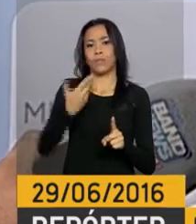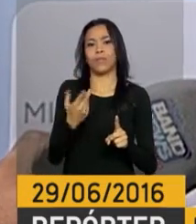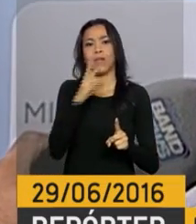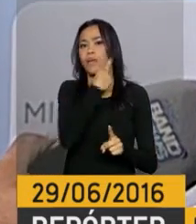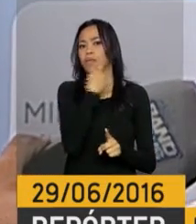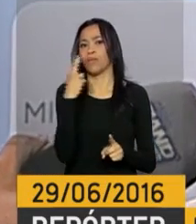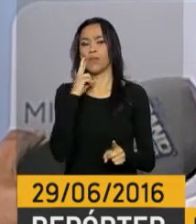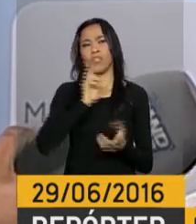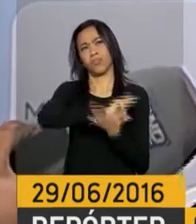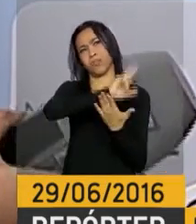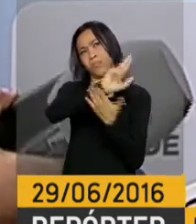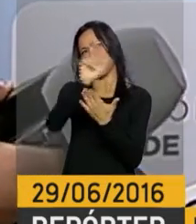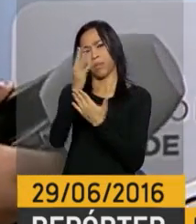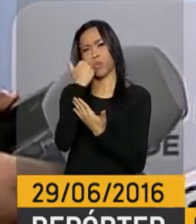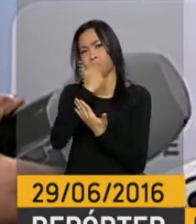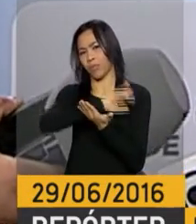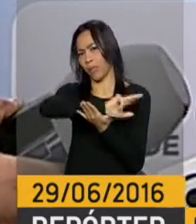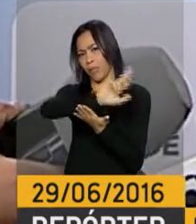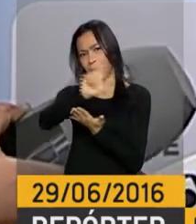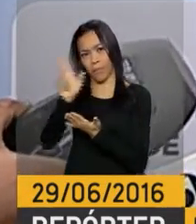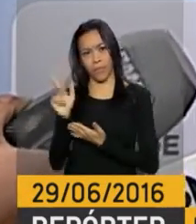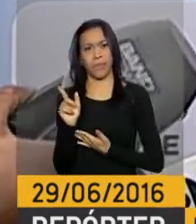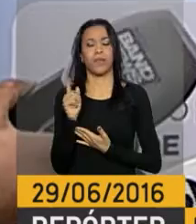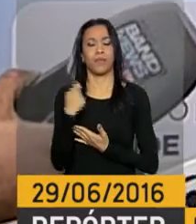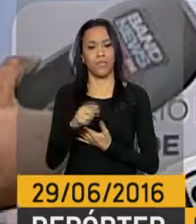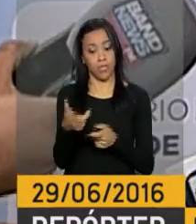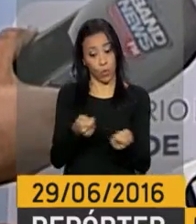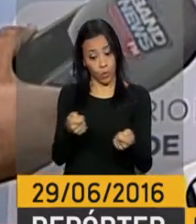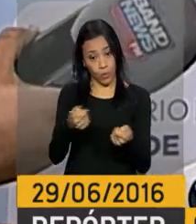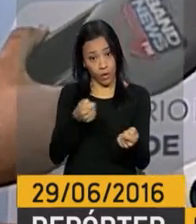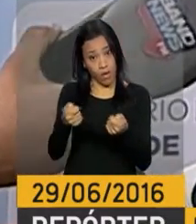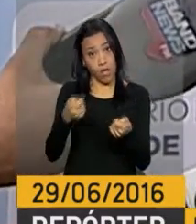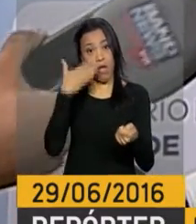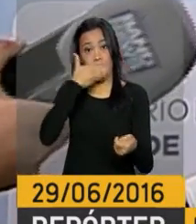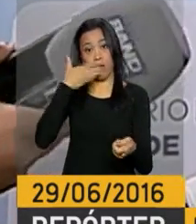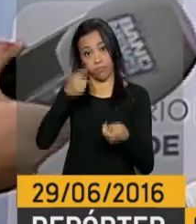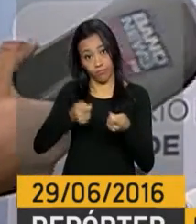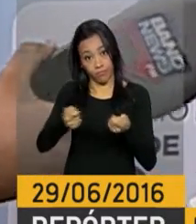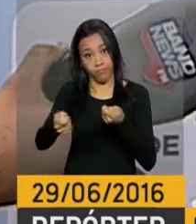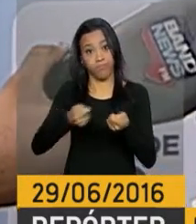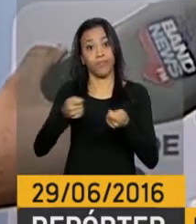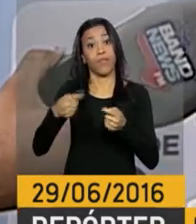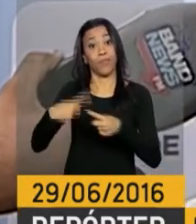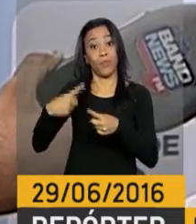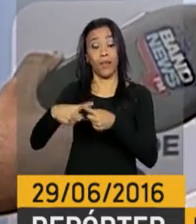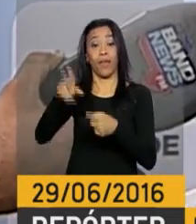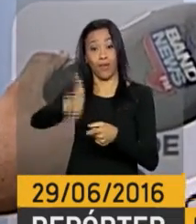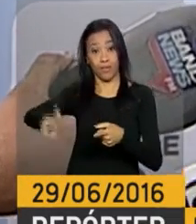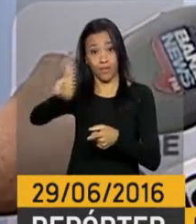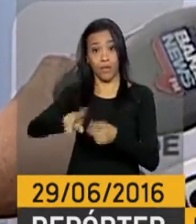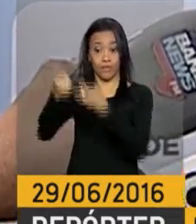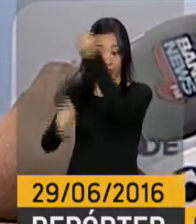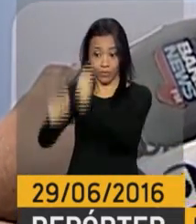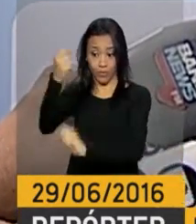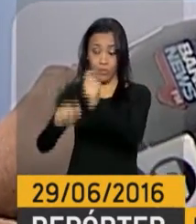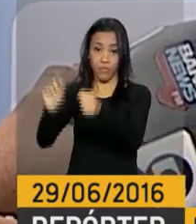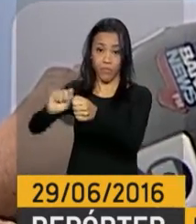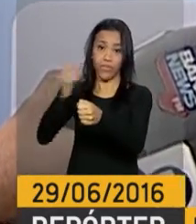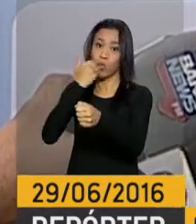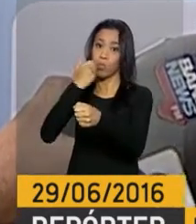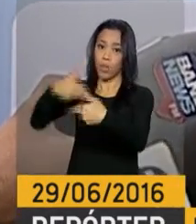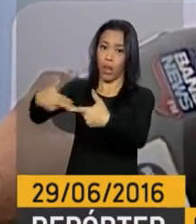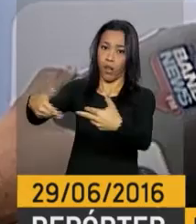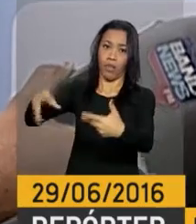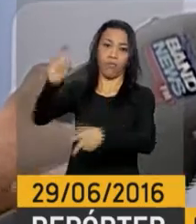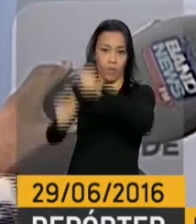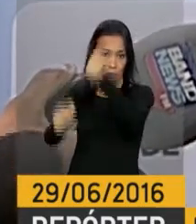de um modo geral, que isso precisa ser controlado ainda, além dos alimentos processados, e nós faremos isso em outros passos do nosso programa.